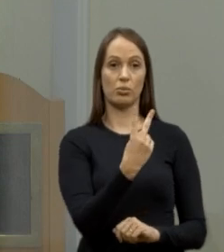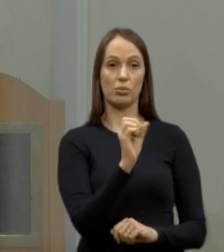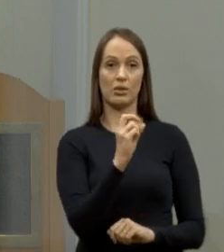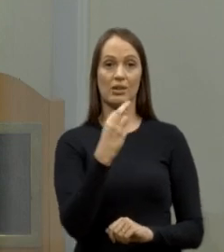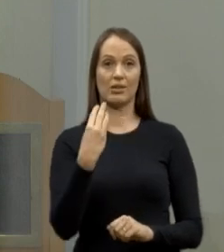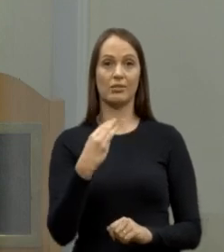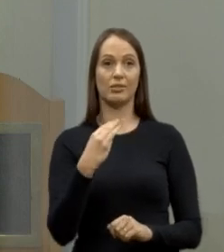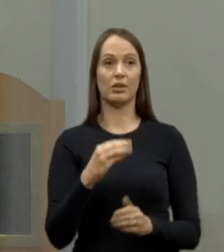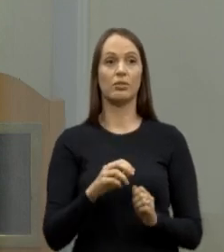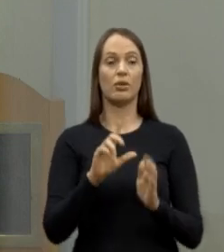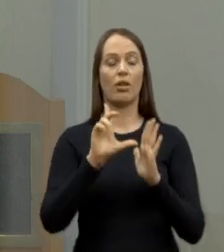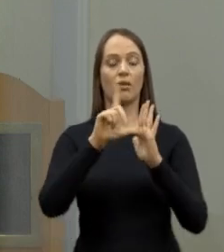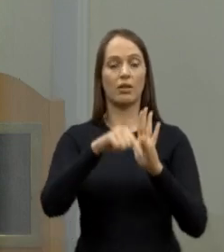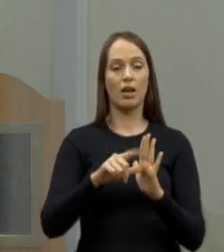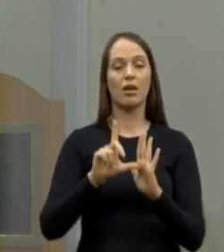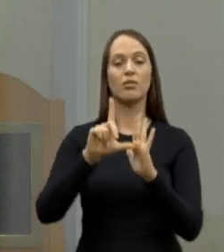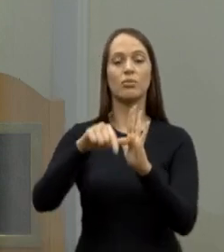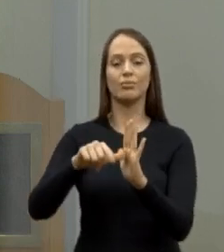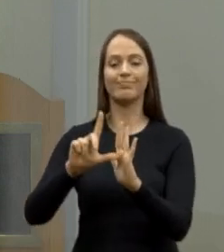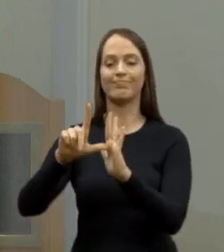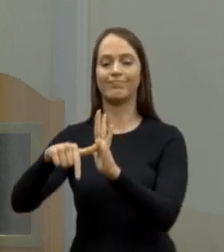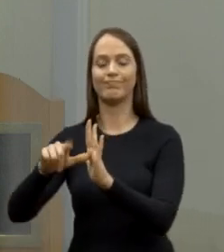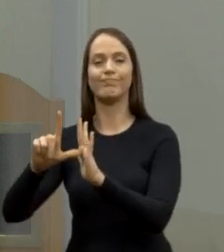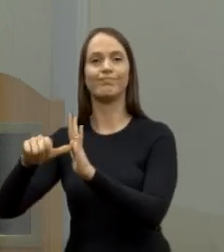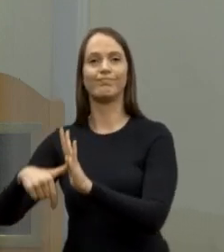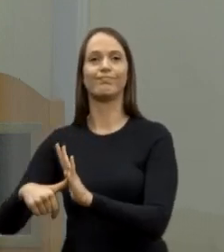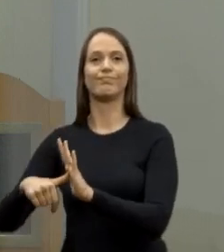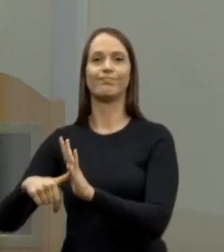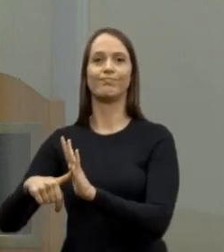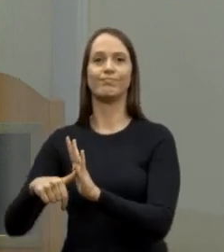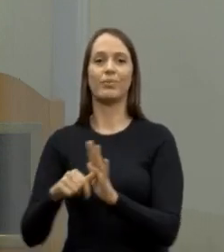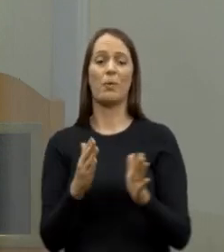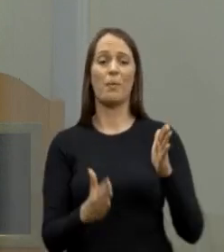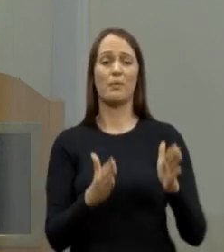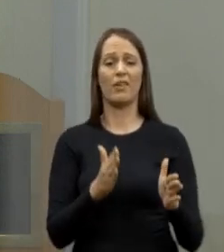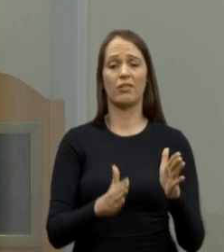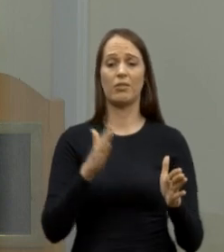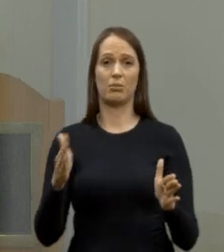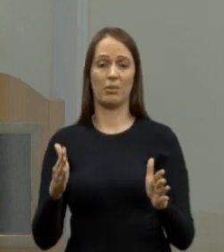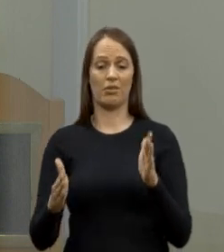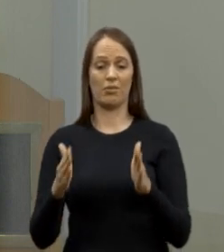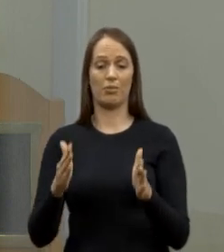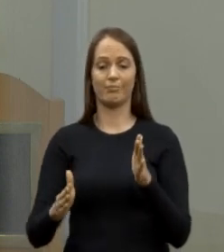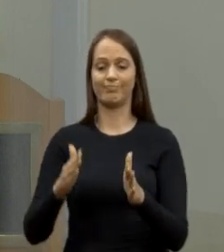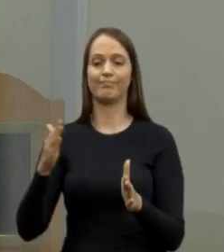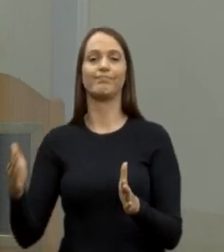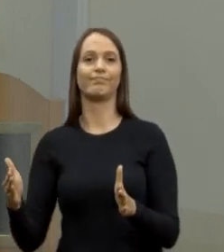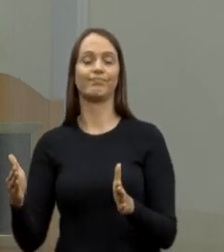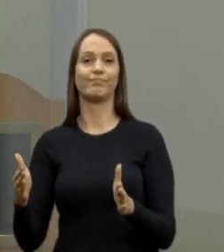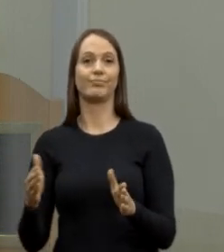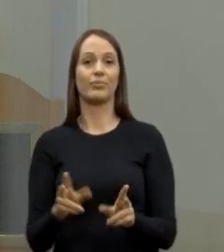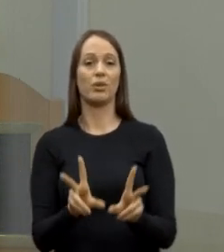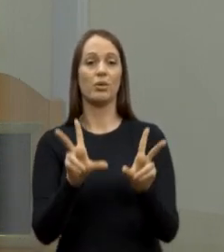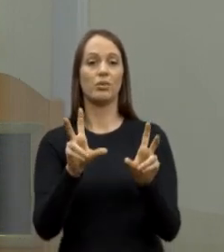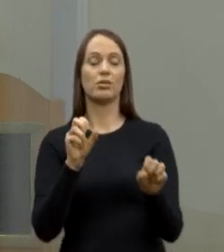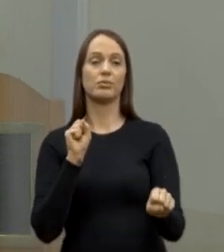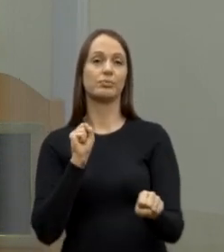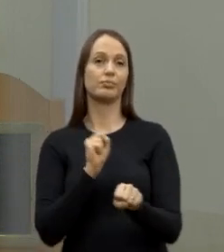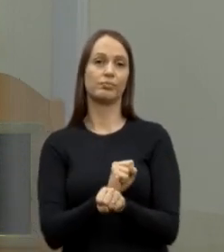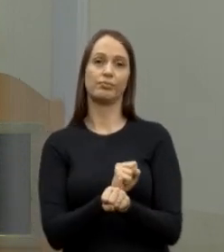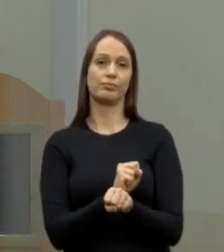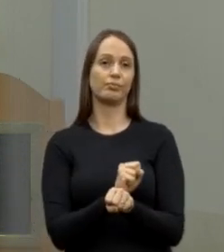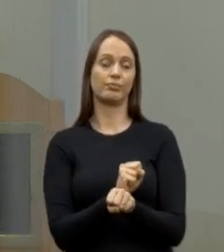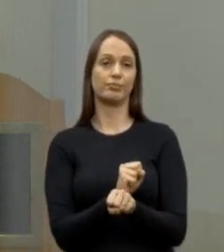de adiamento, estendendo todos os prazos que podiam. A pauta ficou trancada por meses e